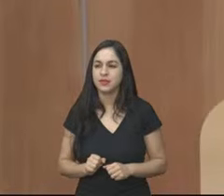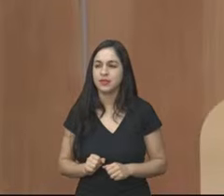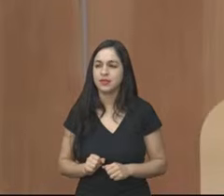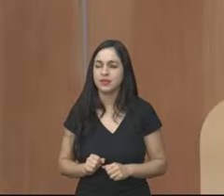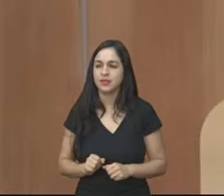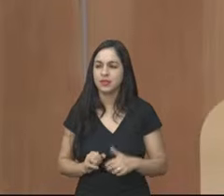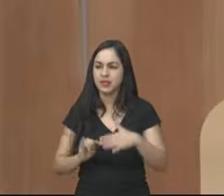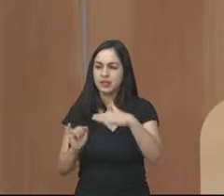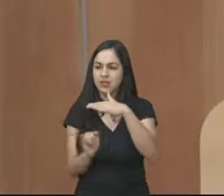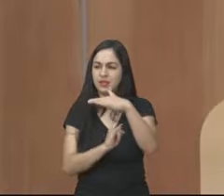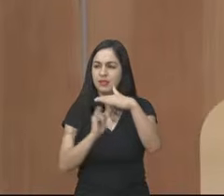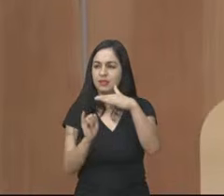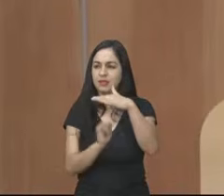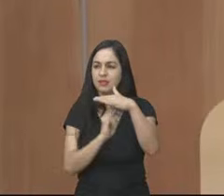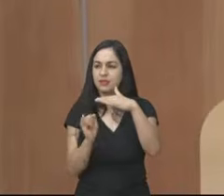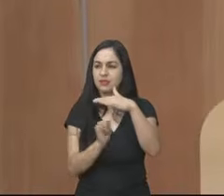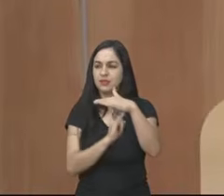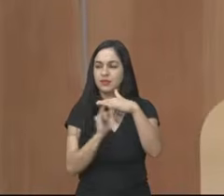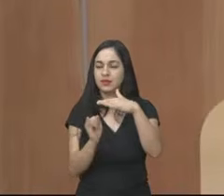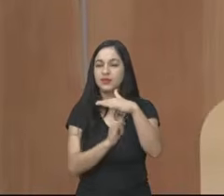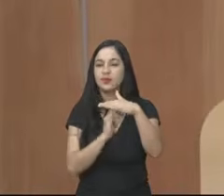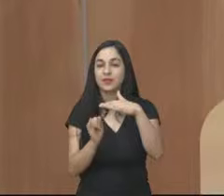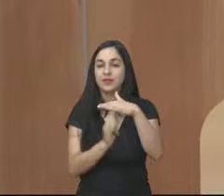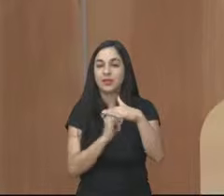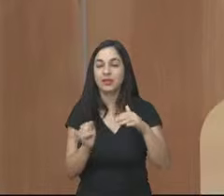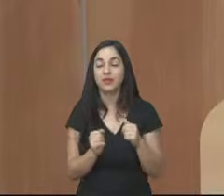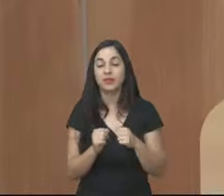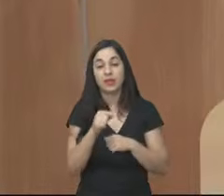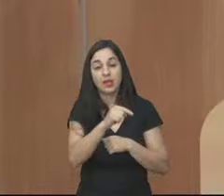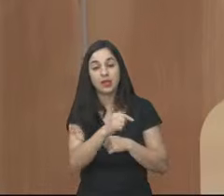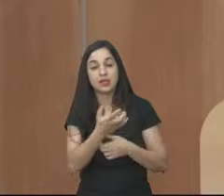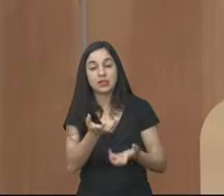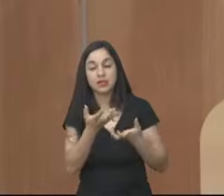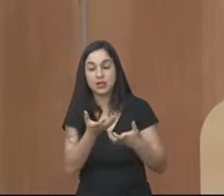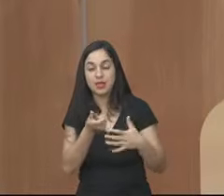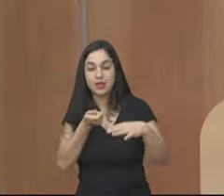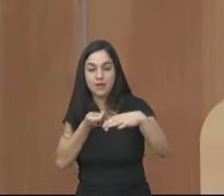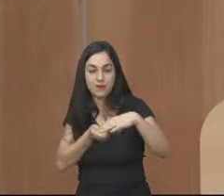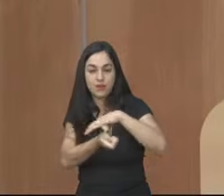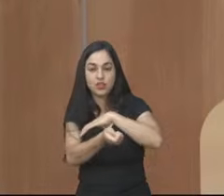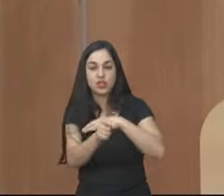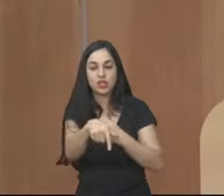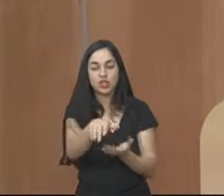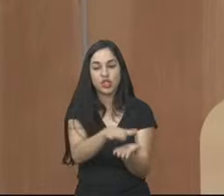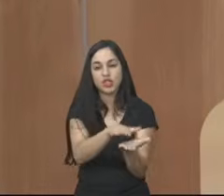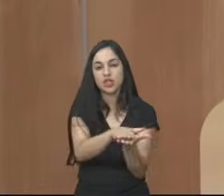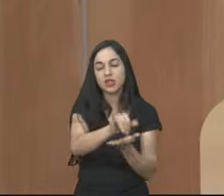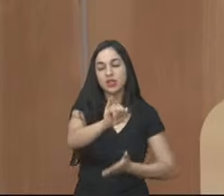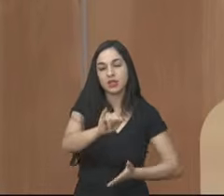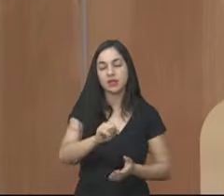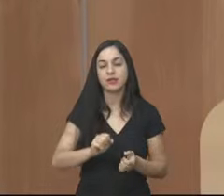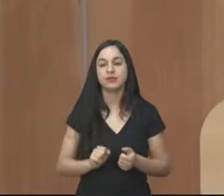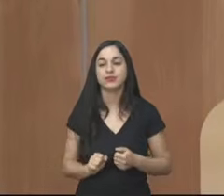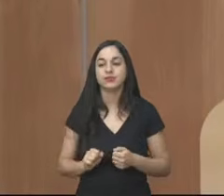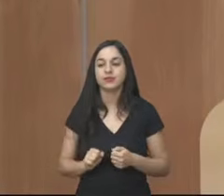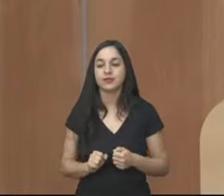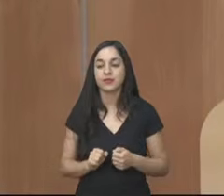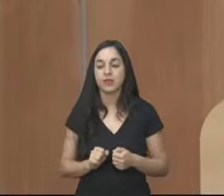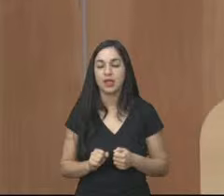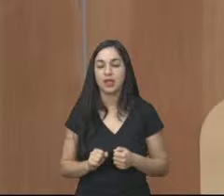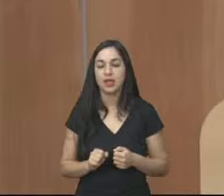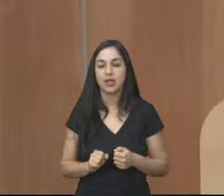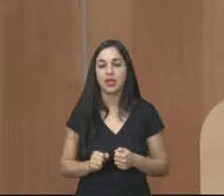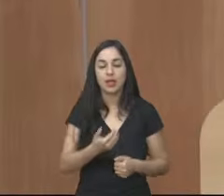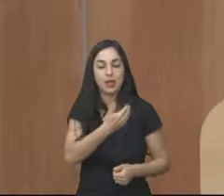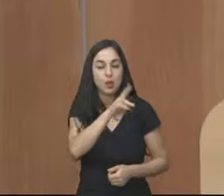tem uma vontade muito grande de investir em Jacareí. E esse título de utilidade pública, ela vai